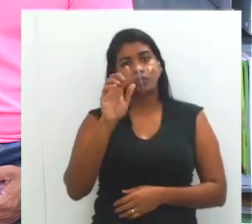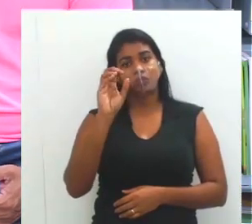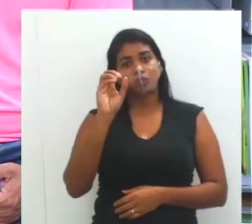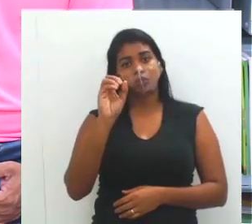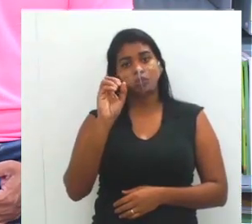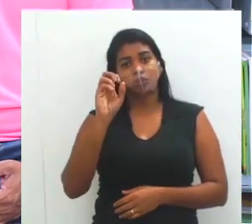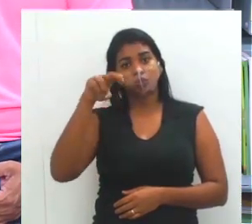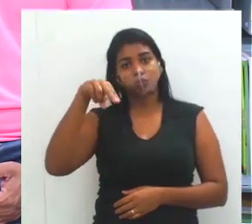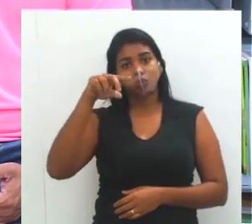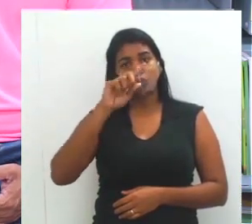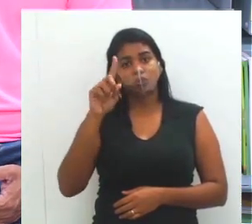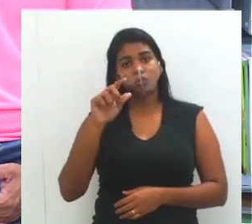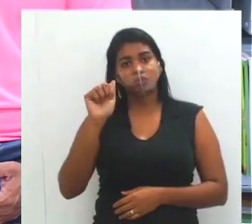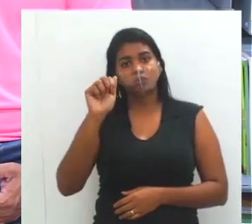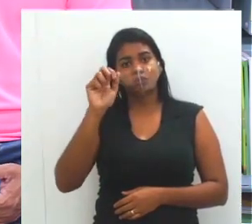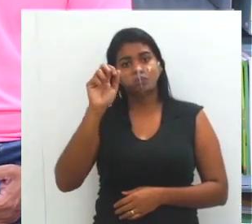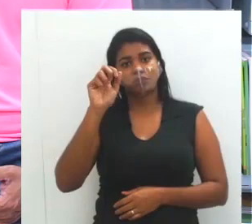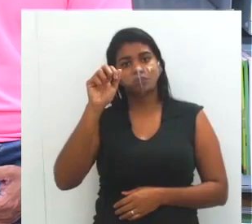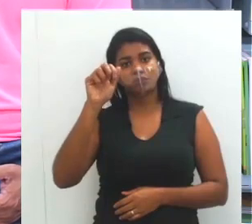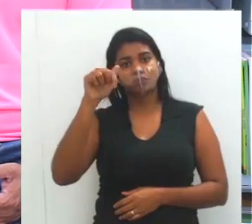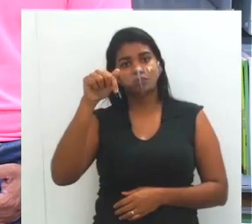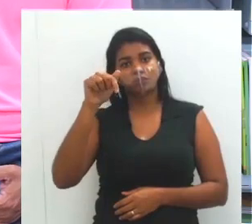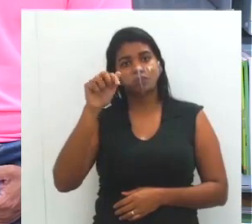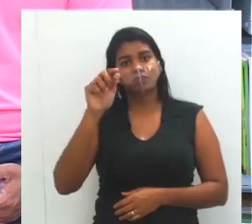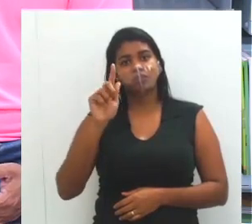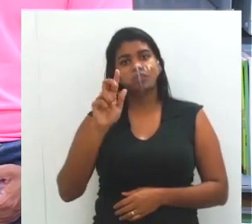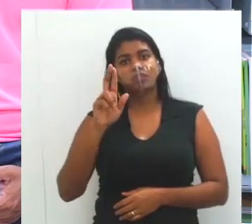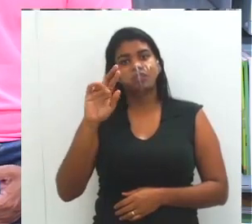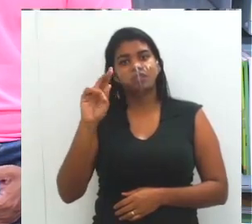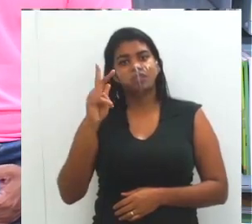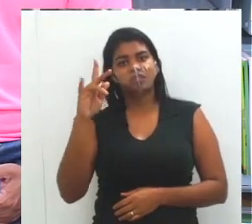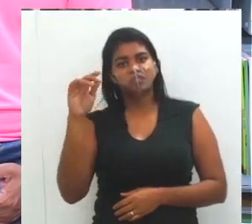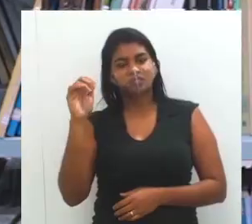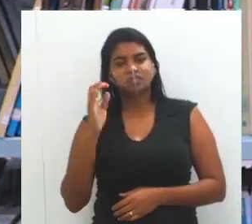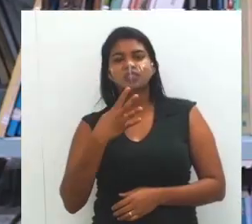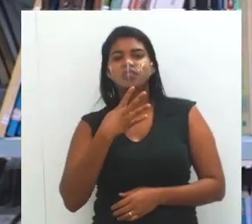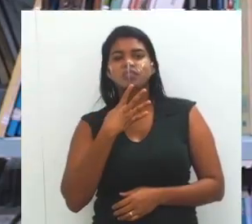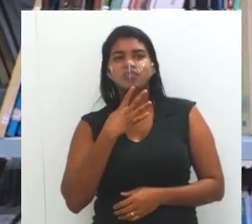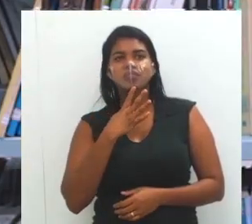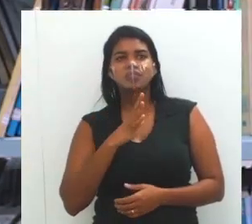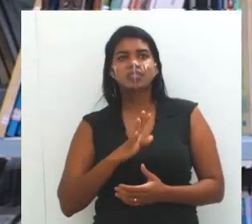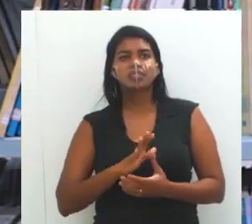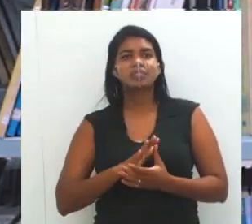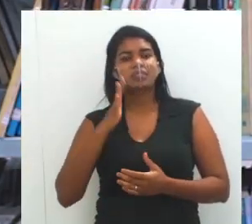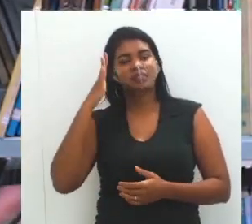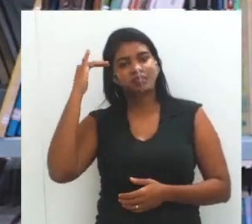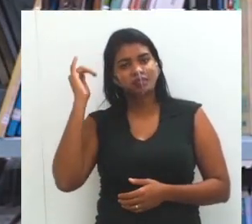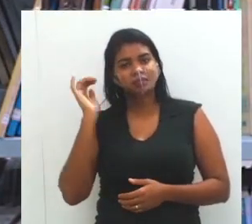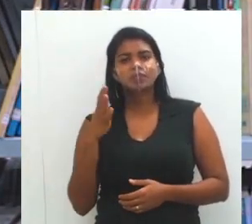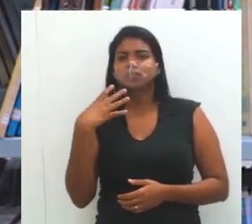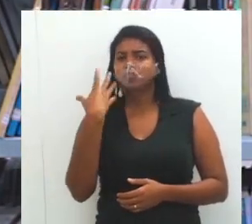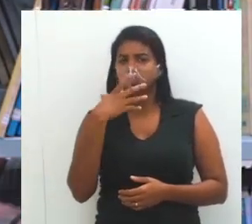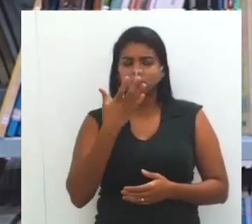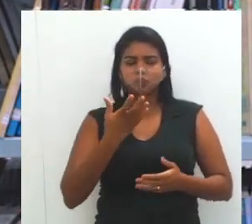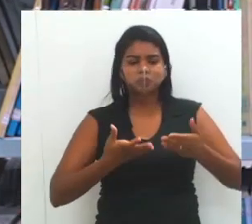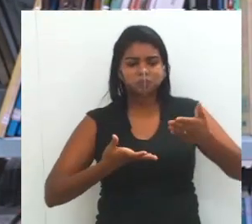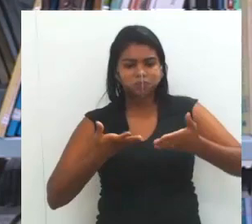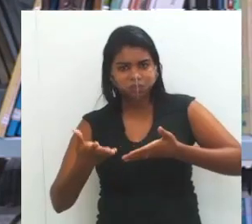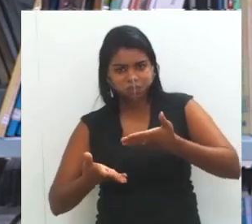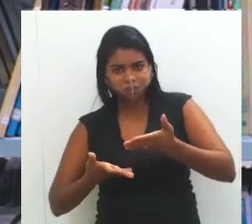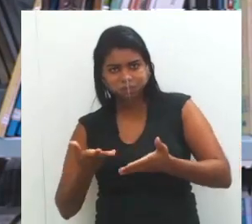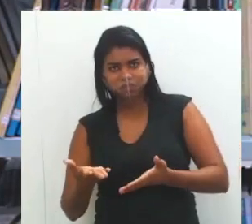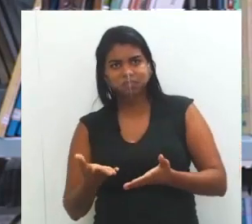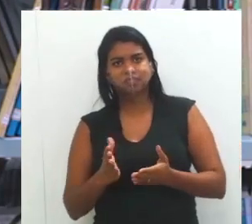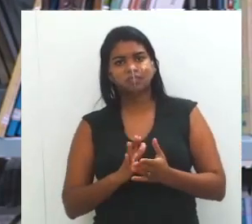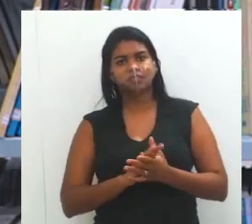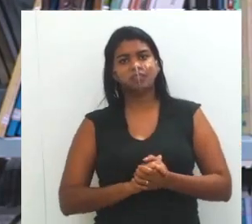Gonzaguinha, um dos grandes nomes da MPB. Um dos grandes nomes, lembrar uma questão importante, que é até uma música em parceria,